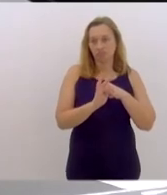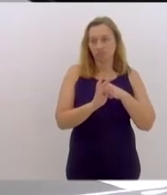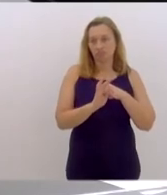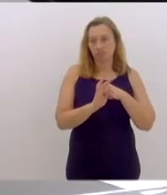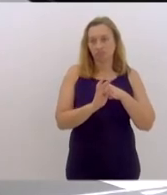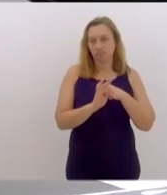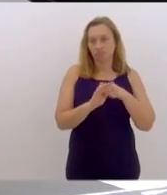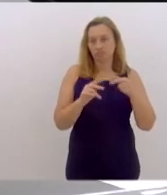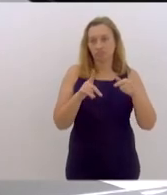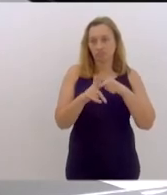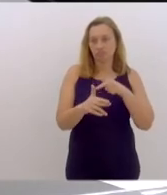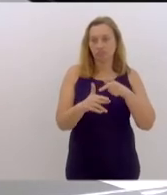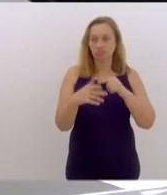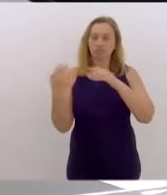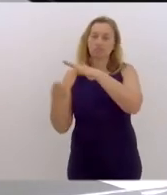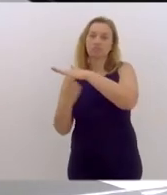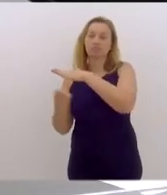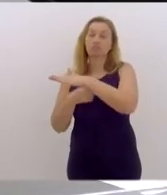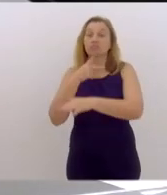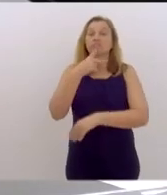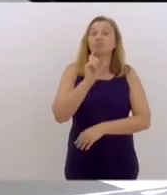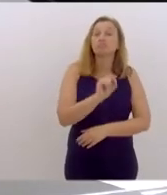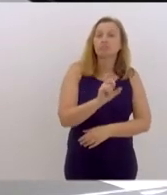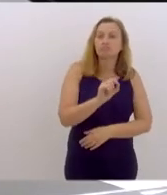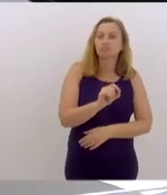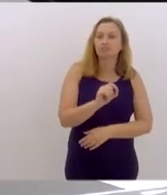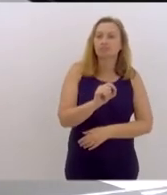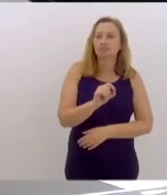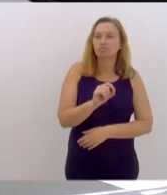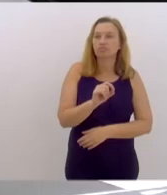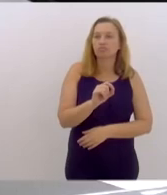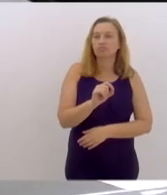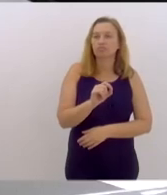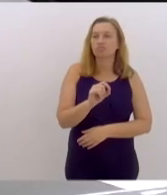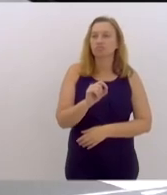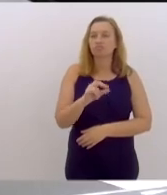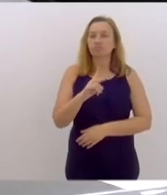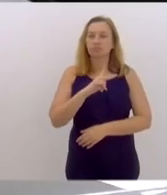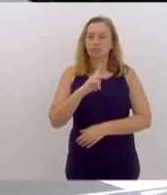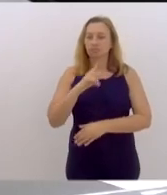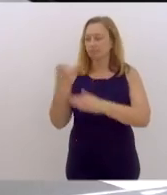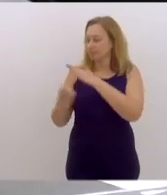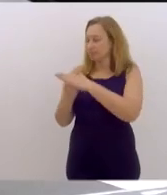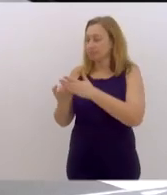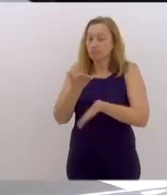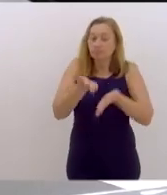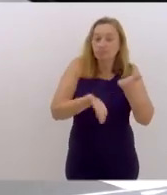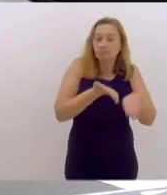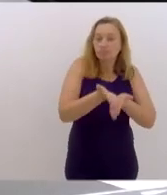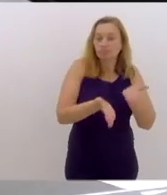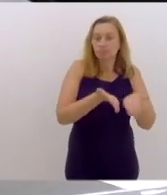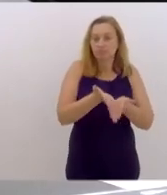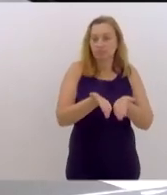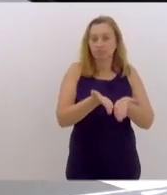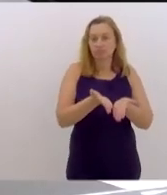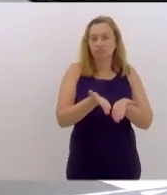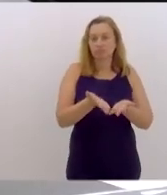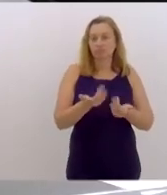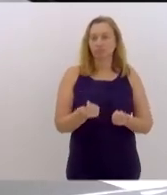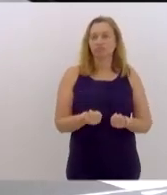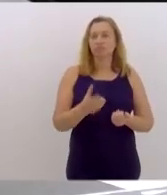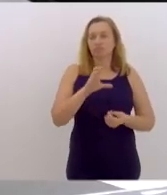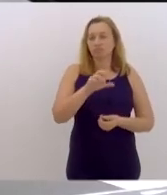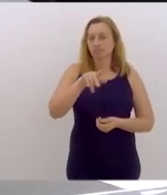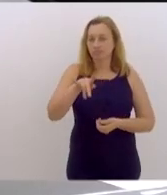empresas resultando o que fica a raposa cuidando do galinheiro essa CPI está certa